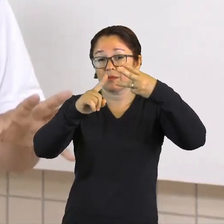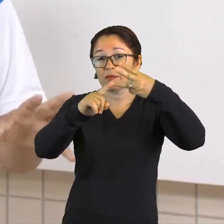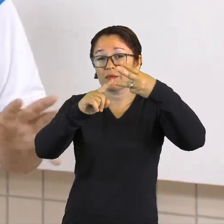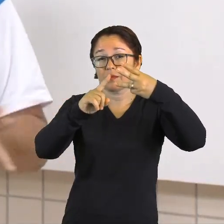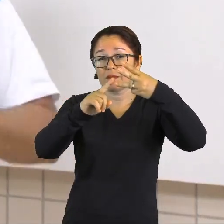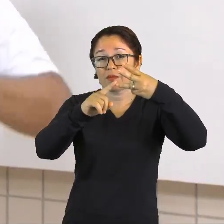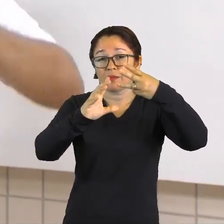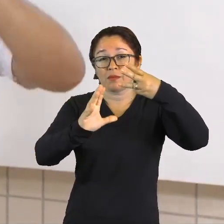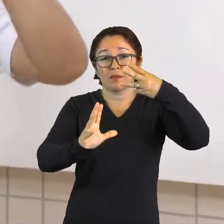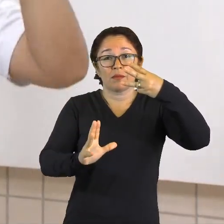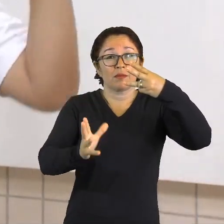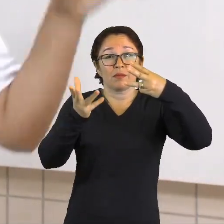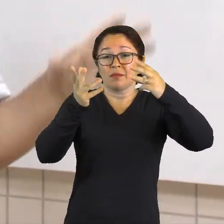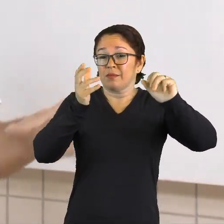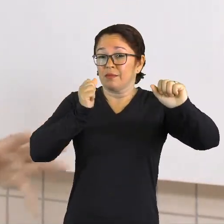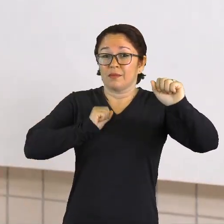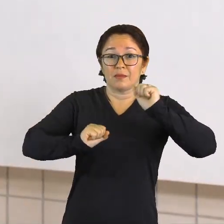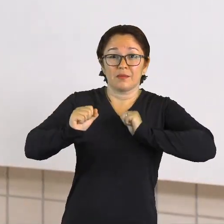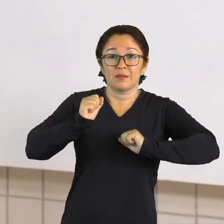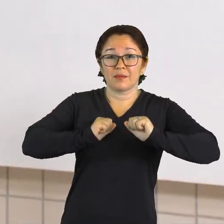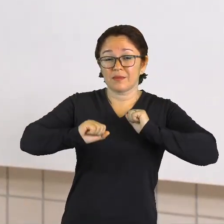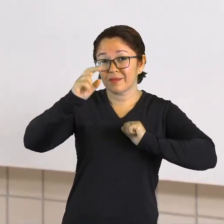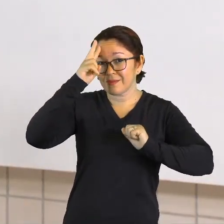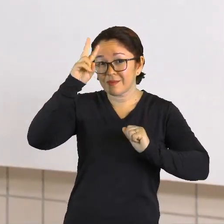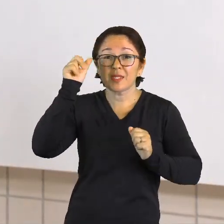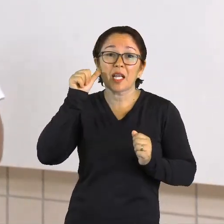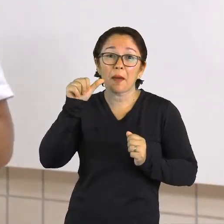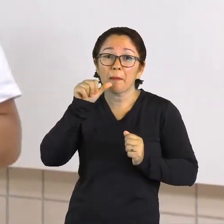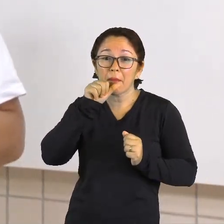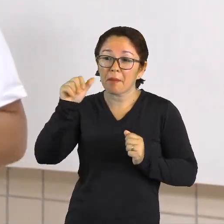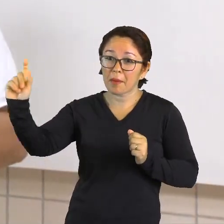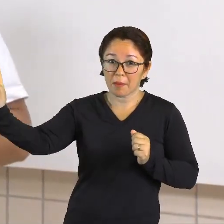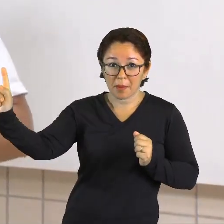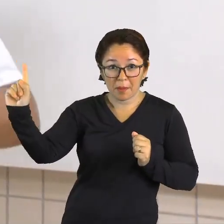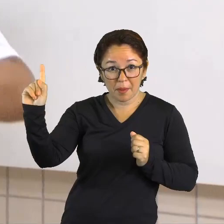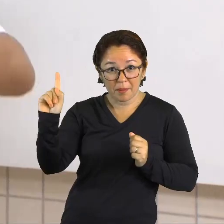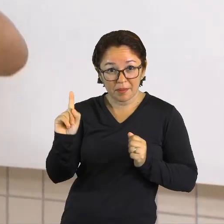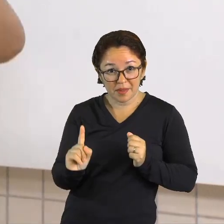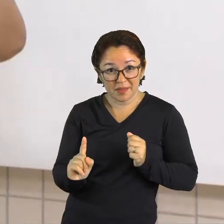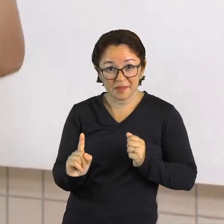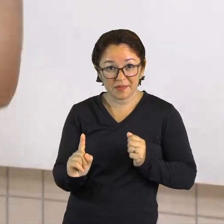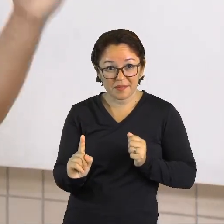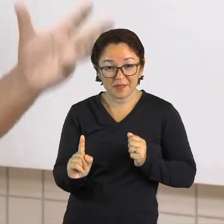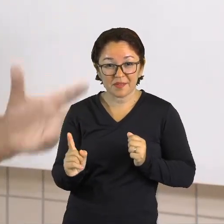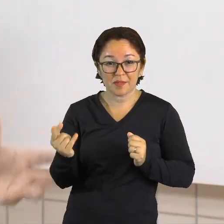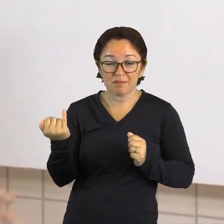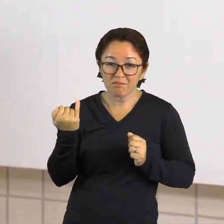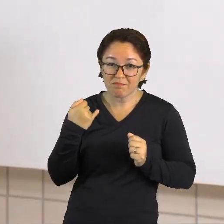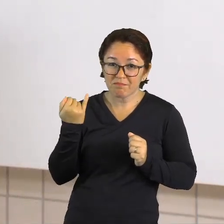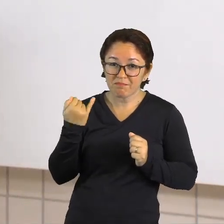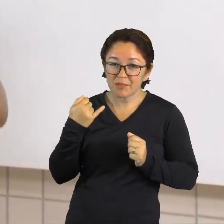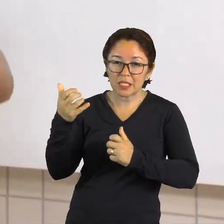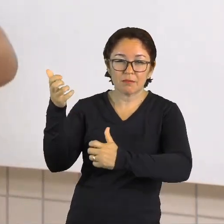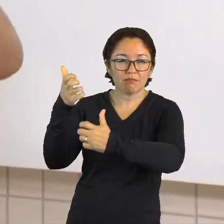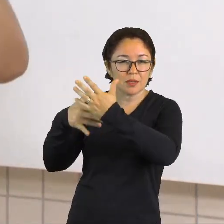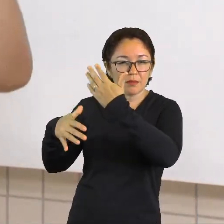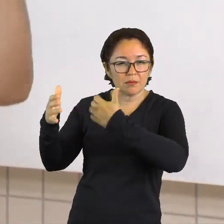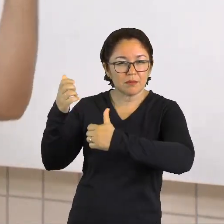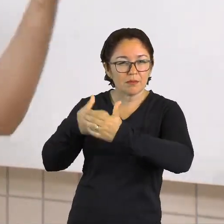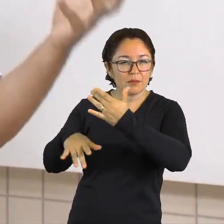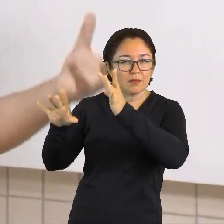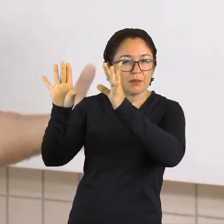da história? É o momento em que a mãe aparece, né? Da menina e finalmente explica